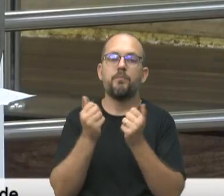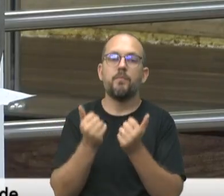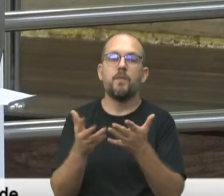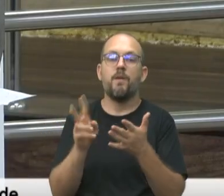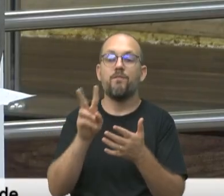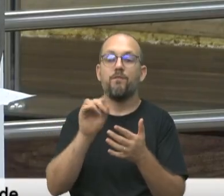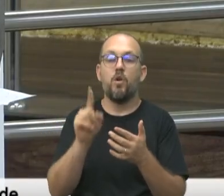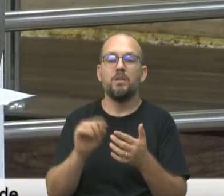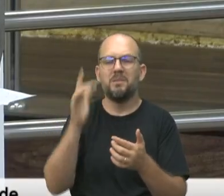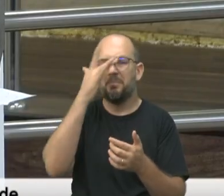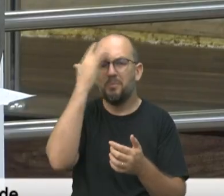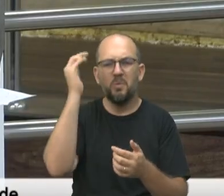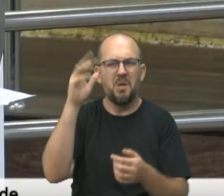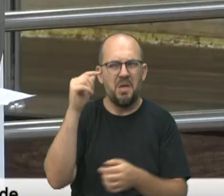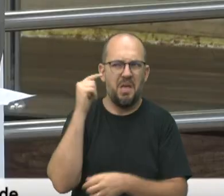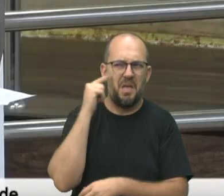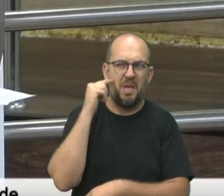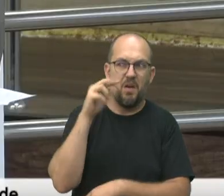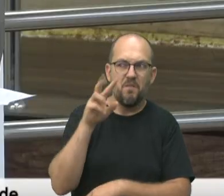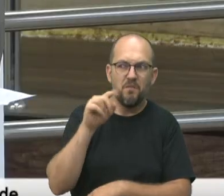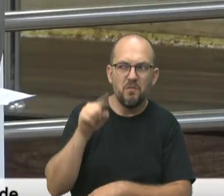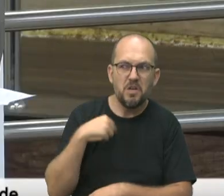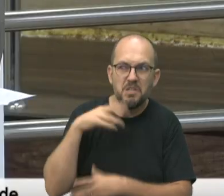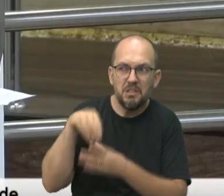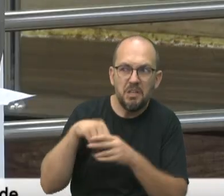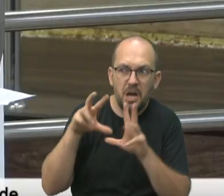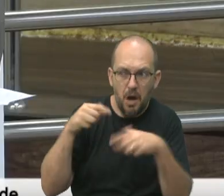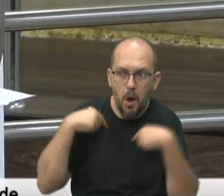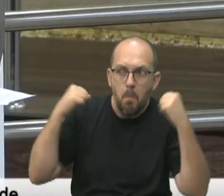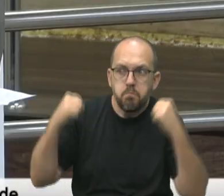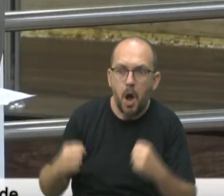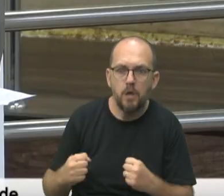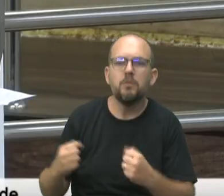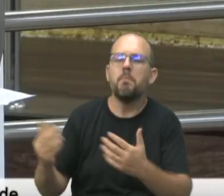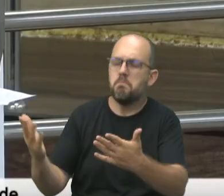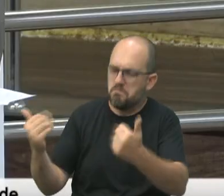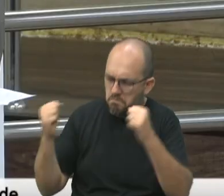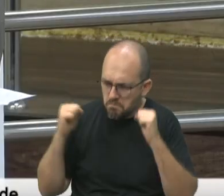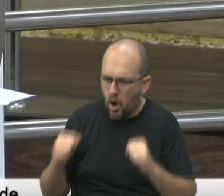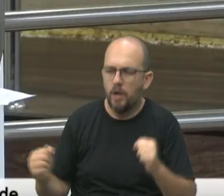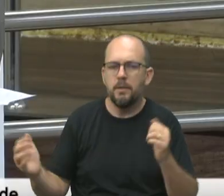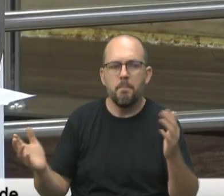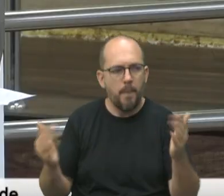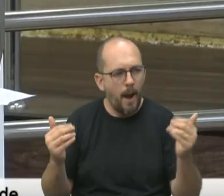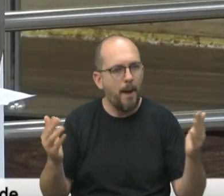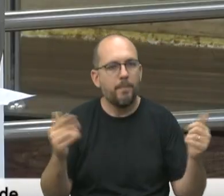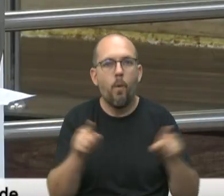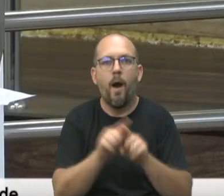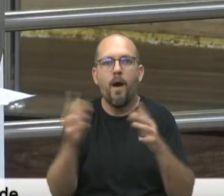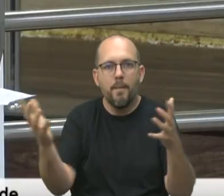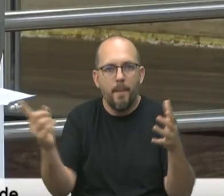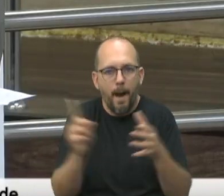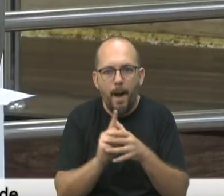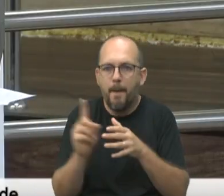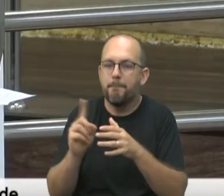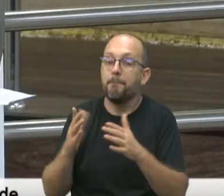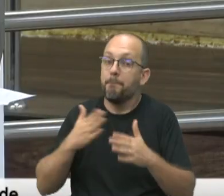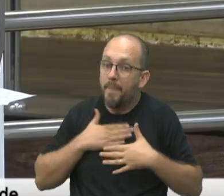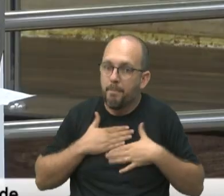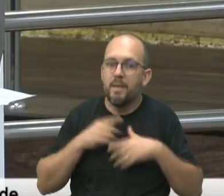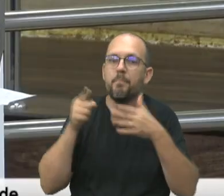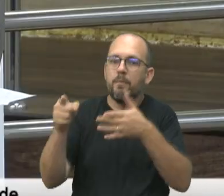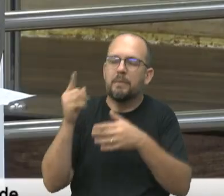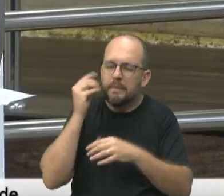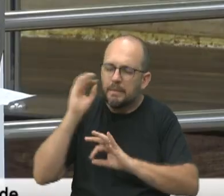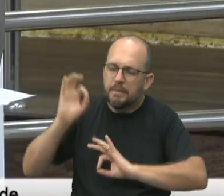que nunca pensaram ter voz dentro da Câmara Municipal da cidade. Que isso possa servir para mim e para você elaborar mais projetos de